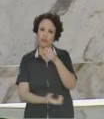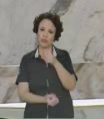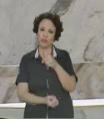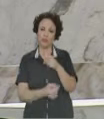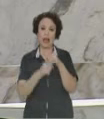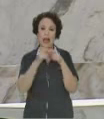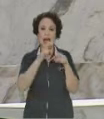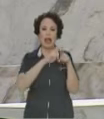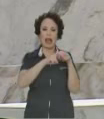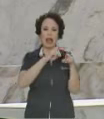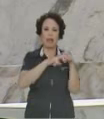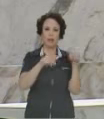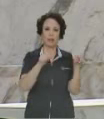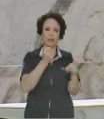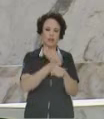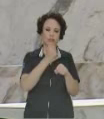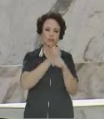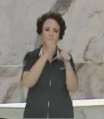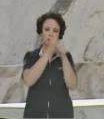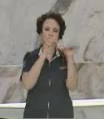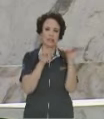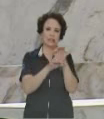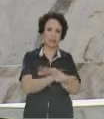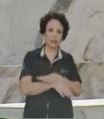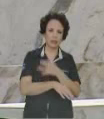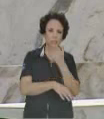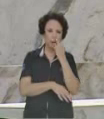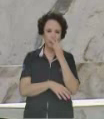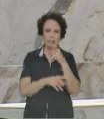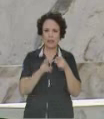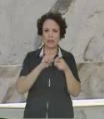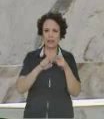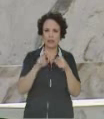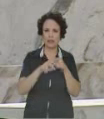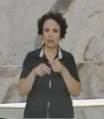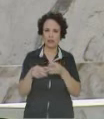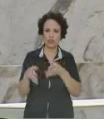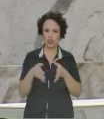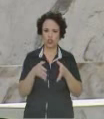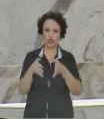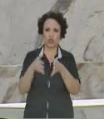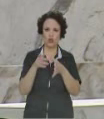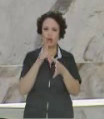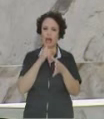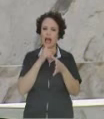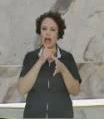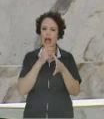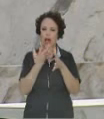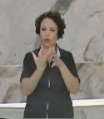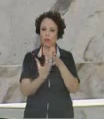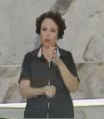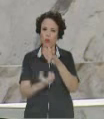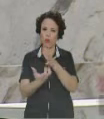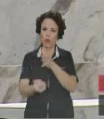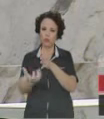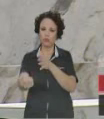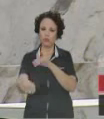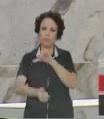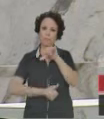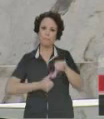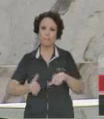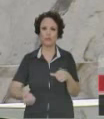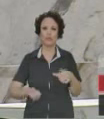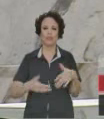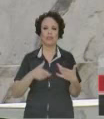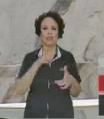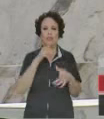que me parece que houve uma mudança significativa da da parte de drenagem daquela região e que as águas estão